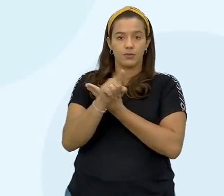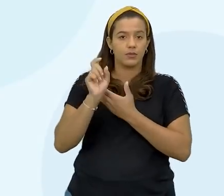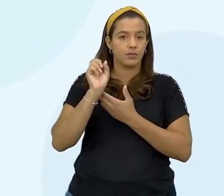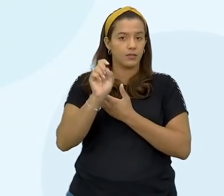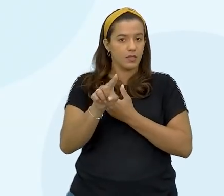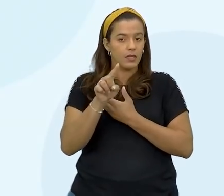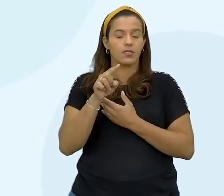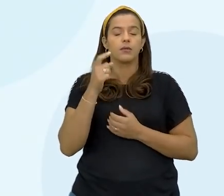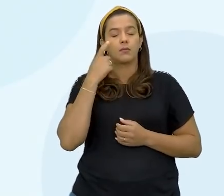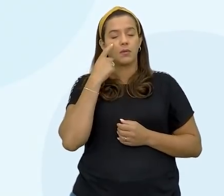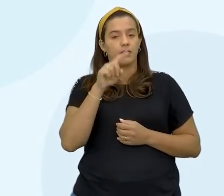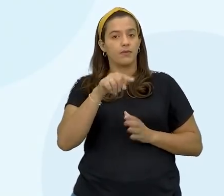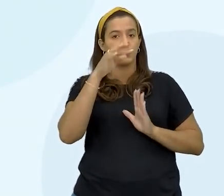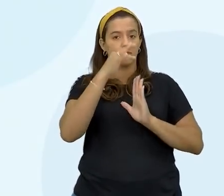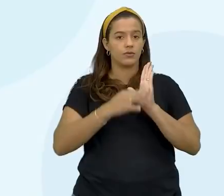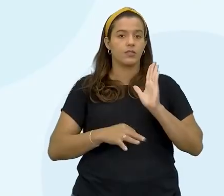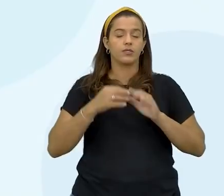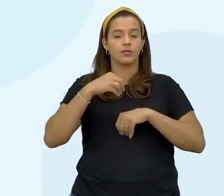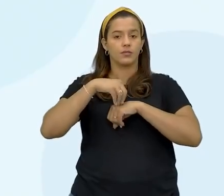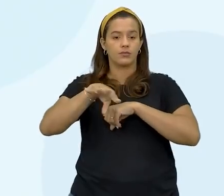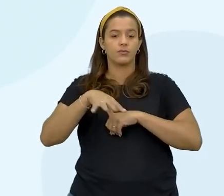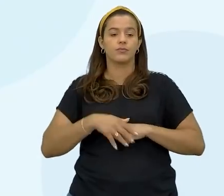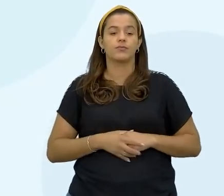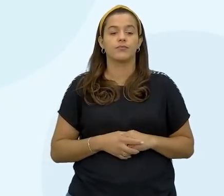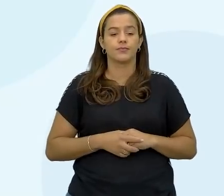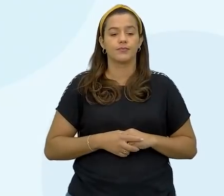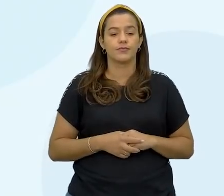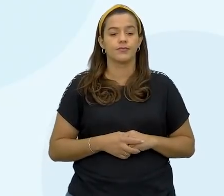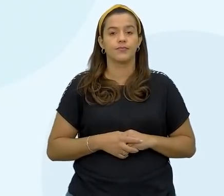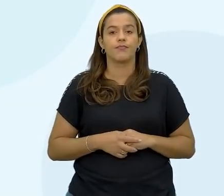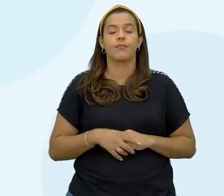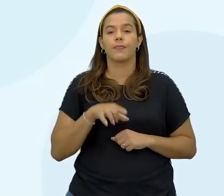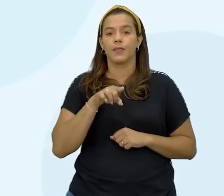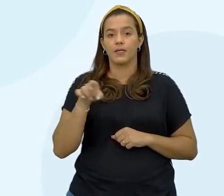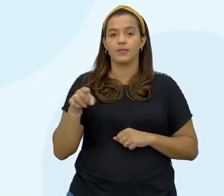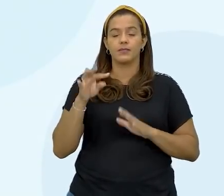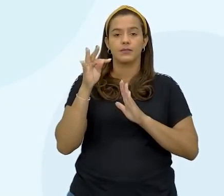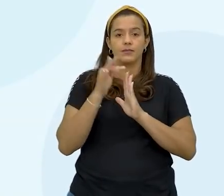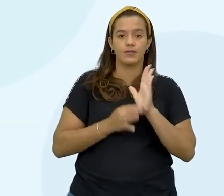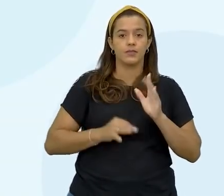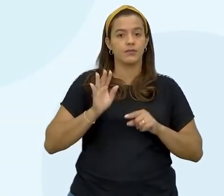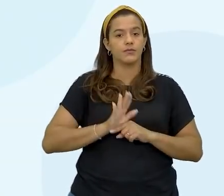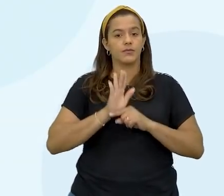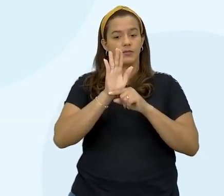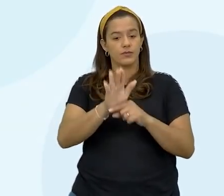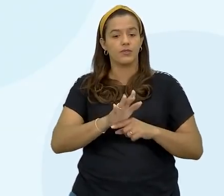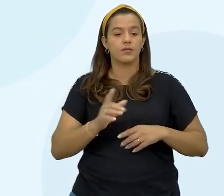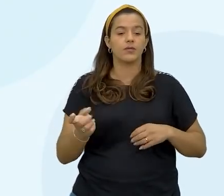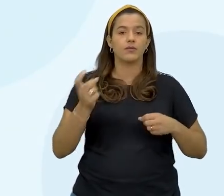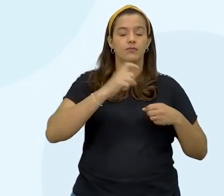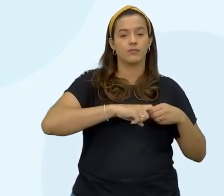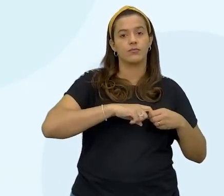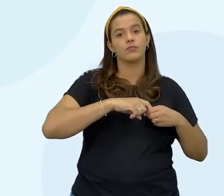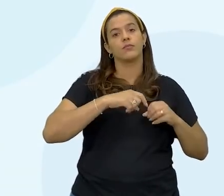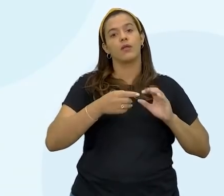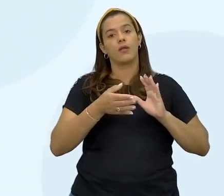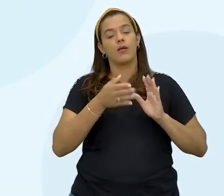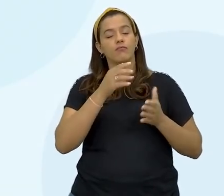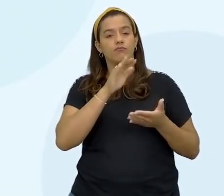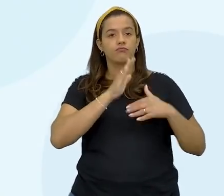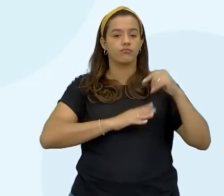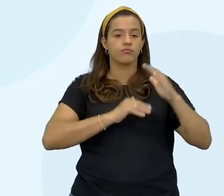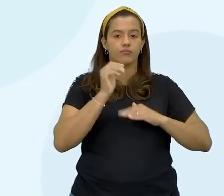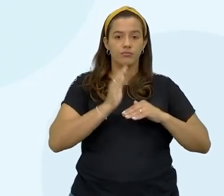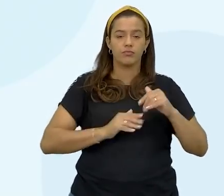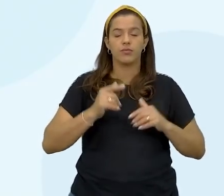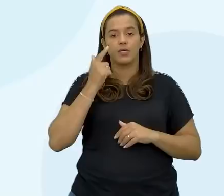aí na ideia do texto que a gente está sugerindo. Então, esse texto vai ajudar aí a retomar essa habilidade com o professor de geografia, mas ao